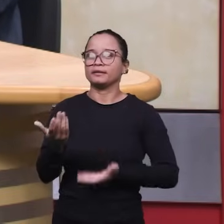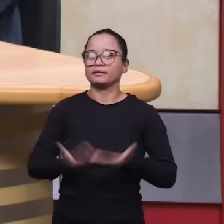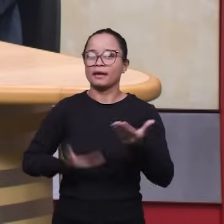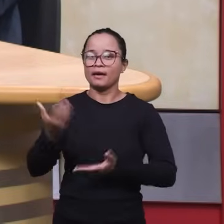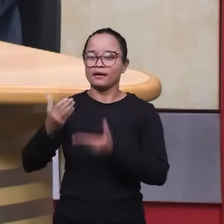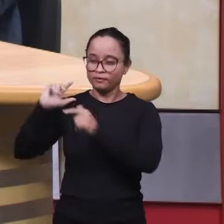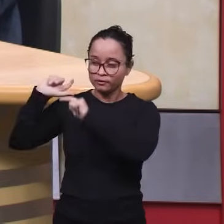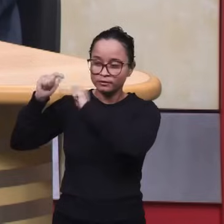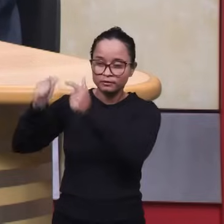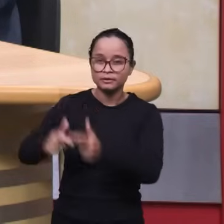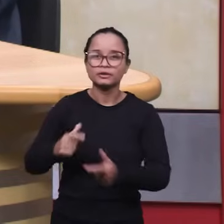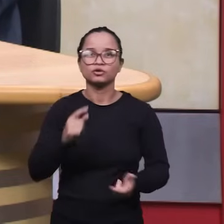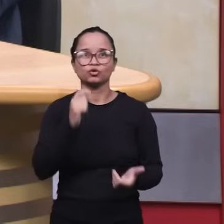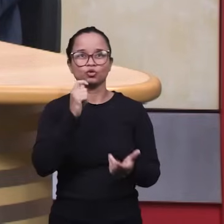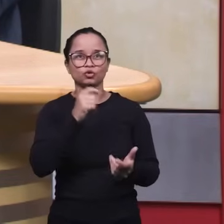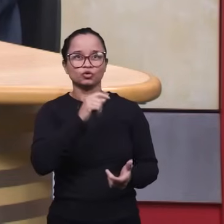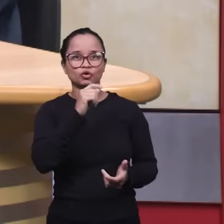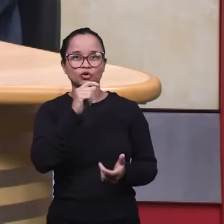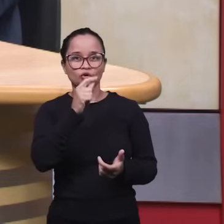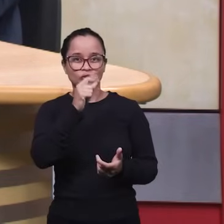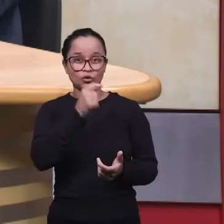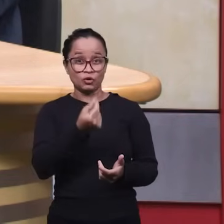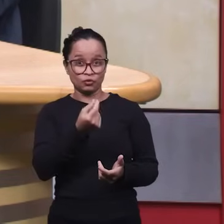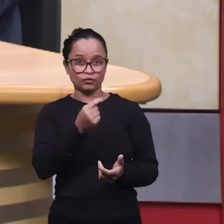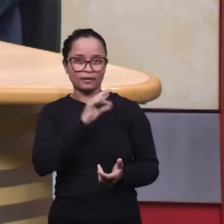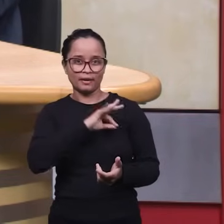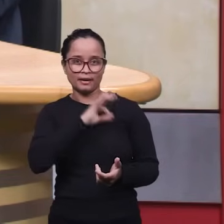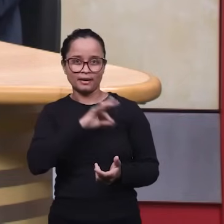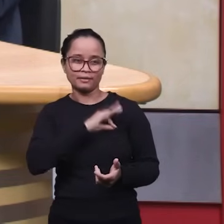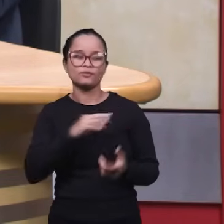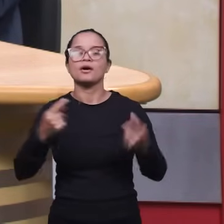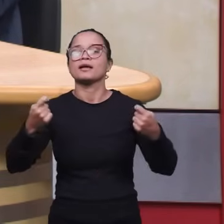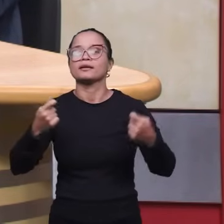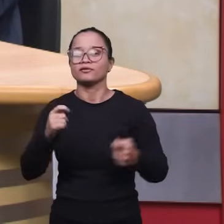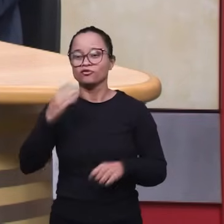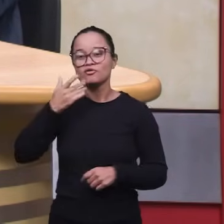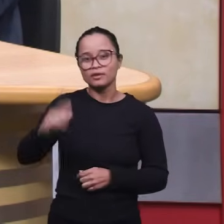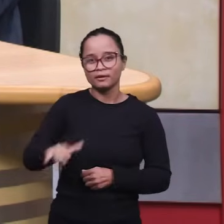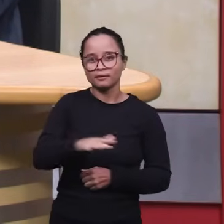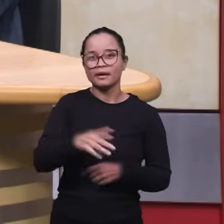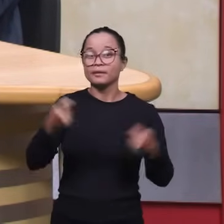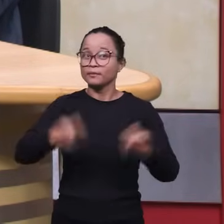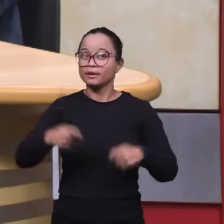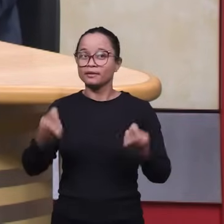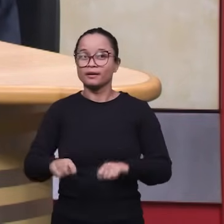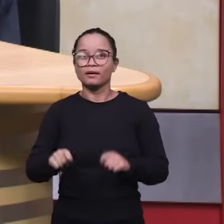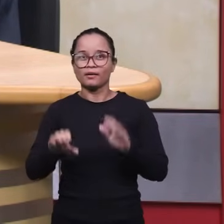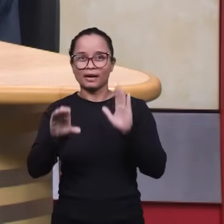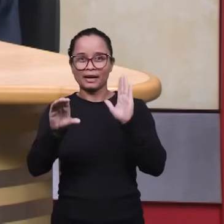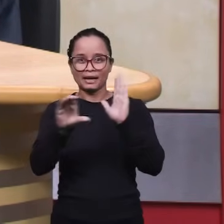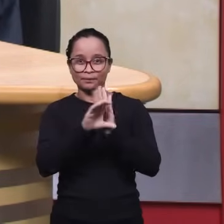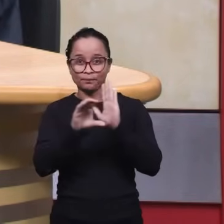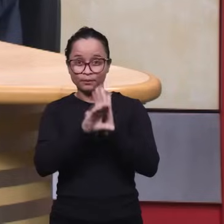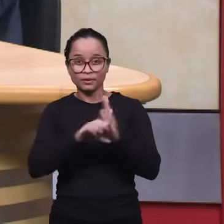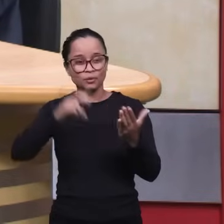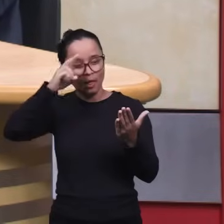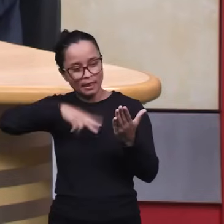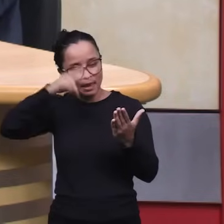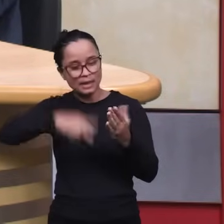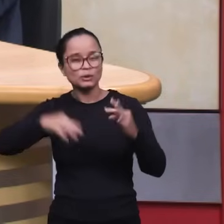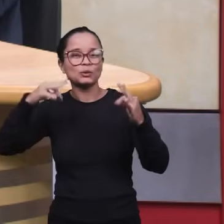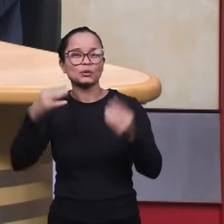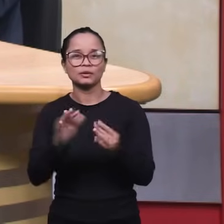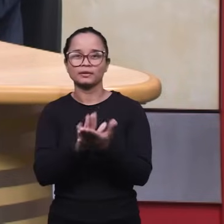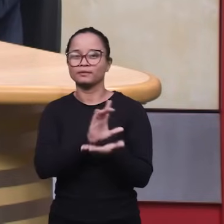tempo, e a mesada que ele recebia na época de infância, ele tinha que recitar um capítulo inteiro da Bíblia,